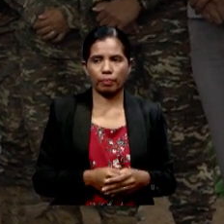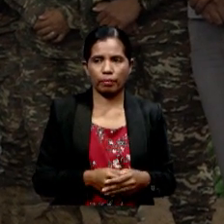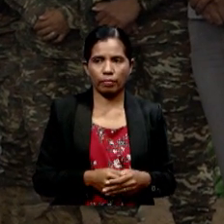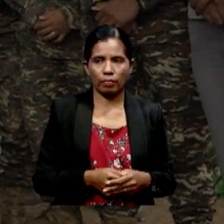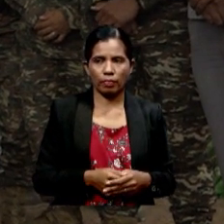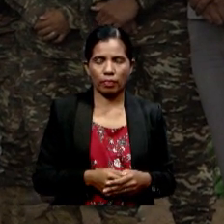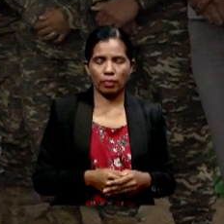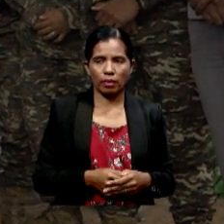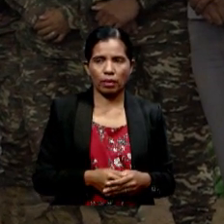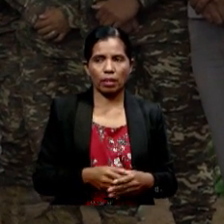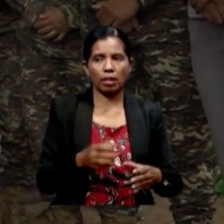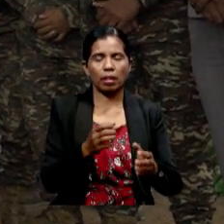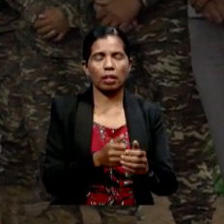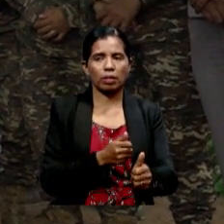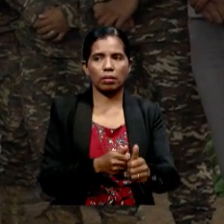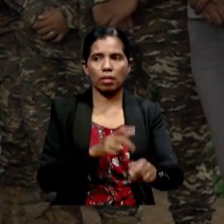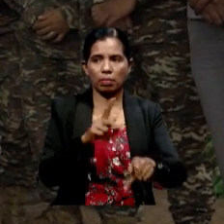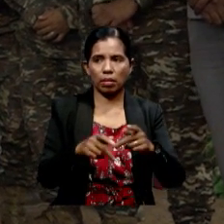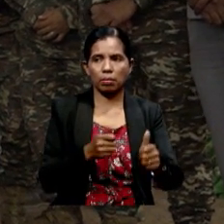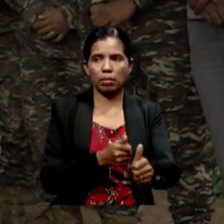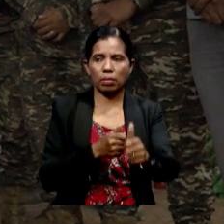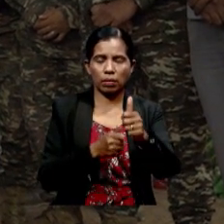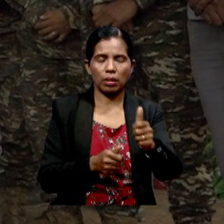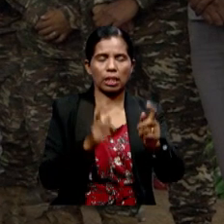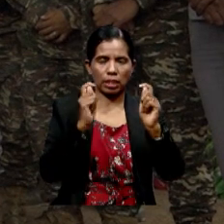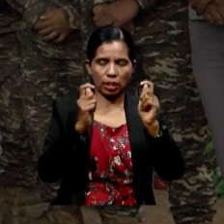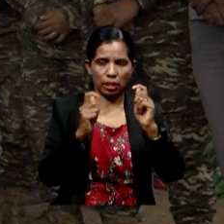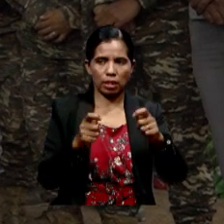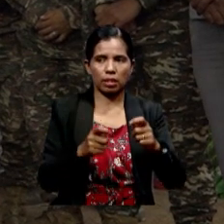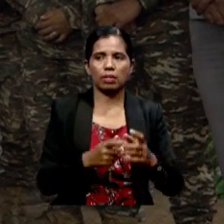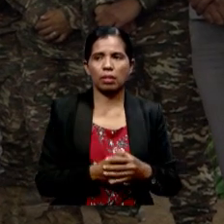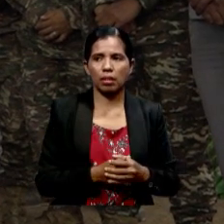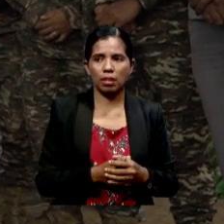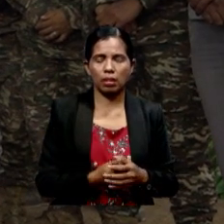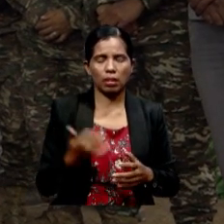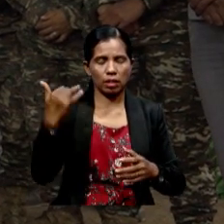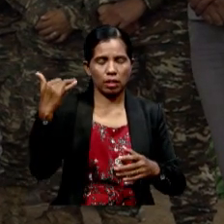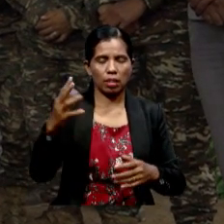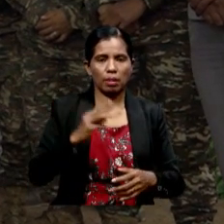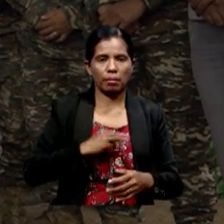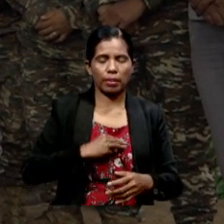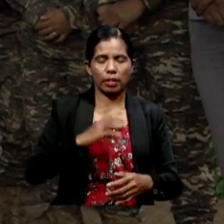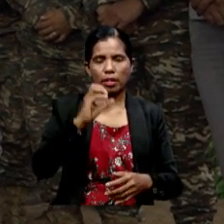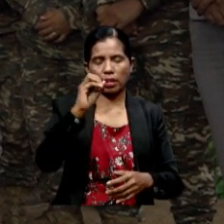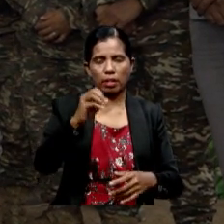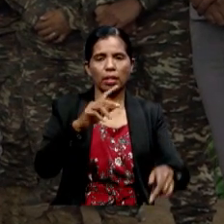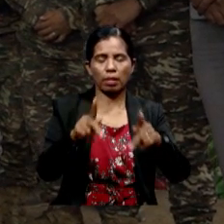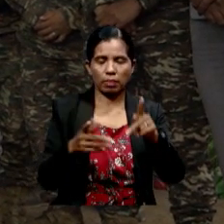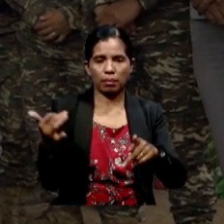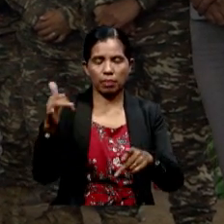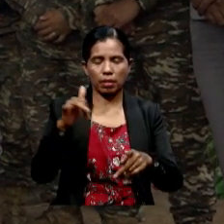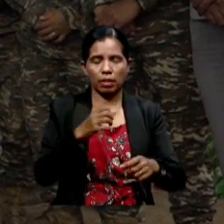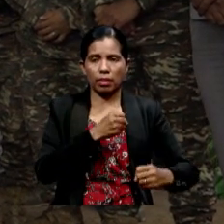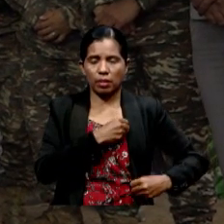Molok aplicante sira atubatu ir teste sira nebe temi liuva iha metinaro. Aplicante sira se